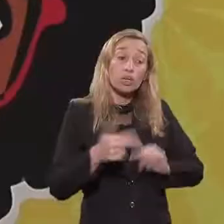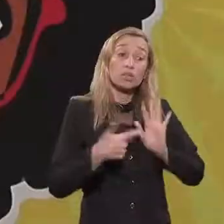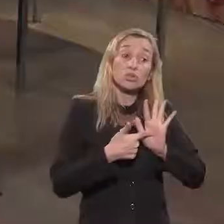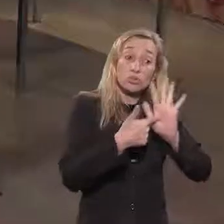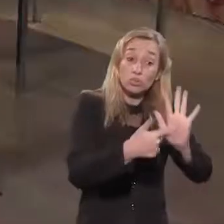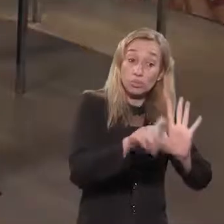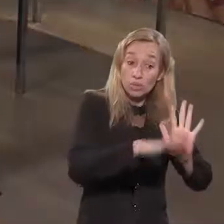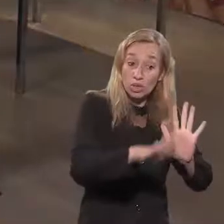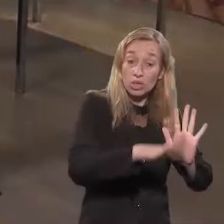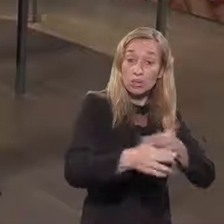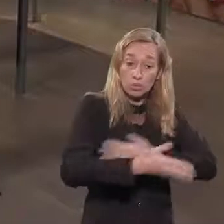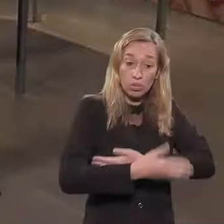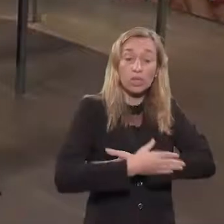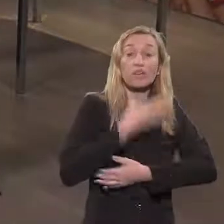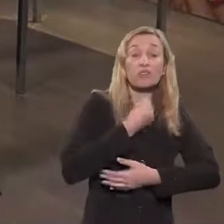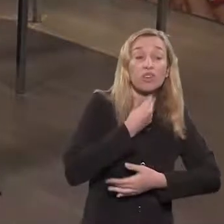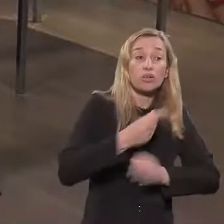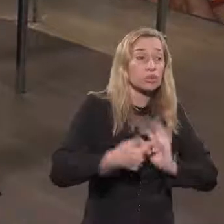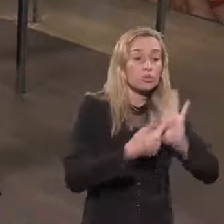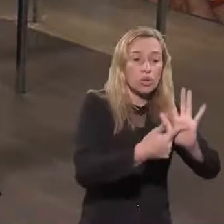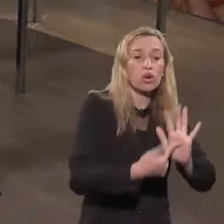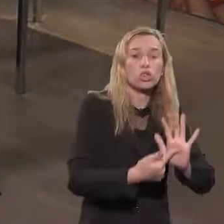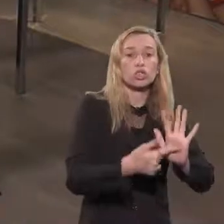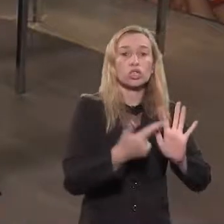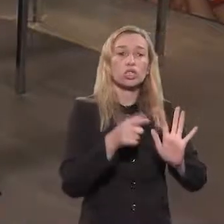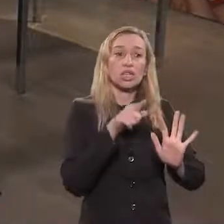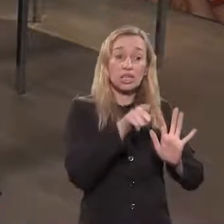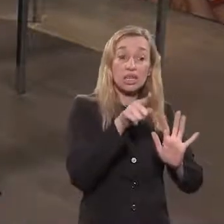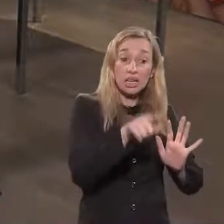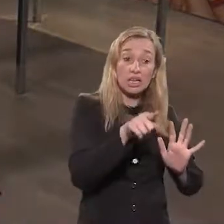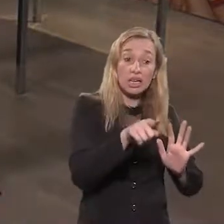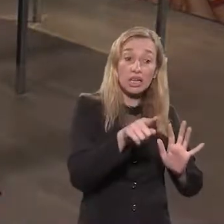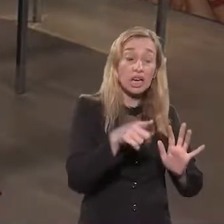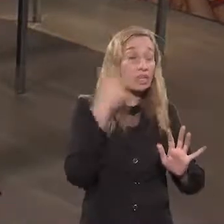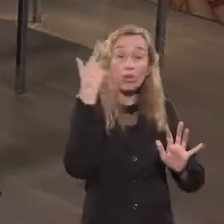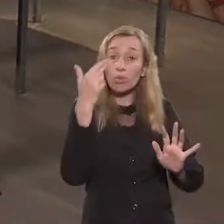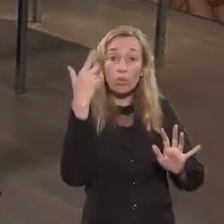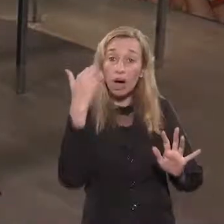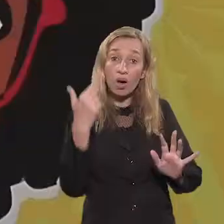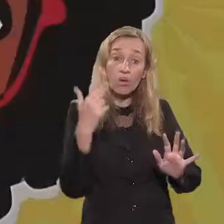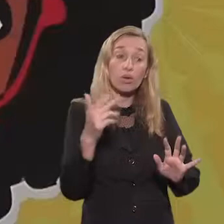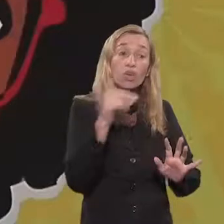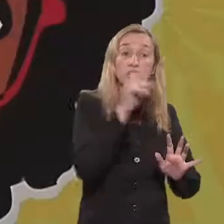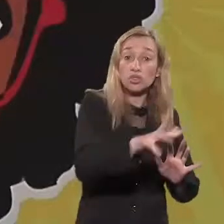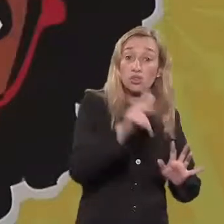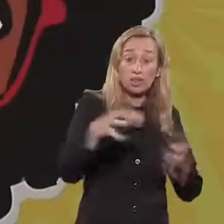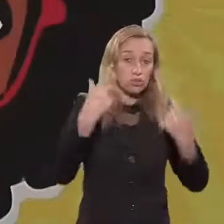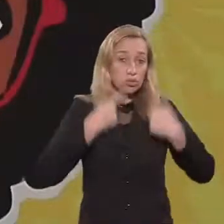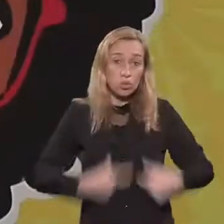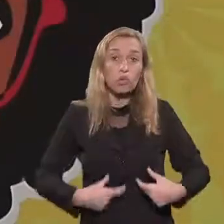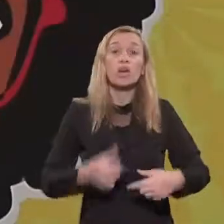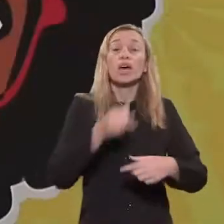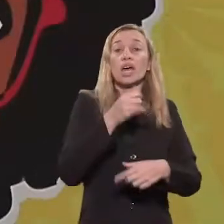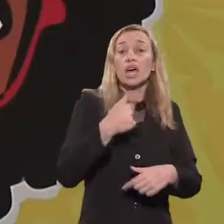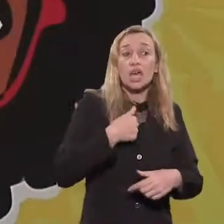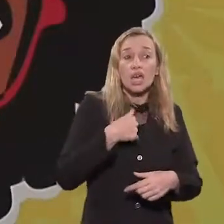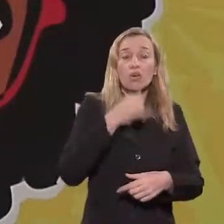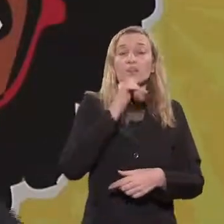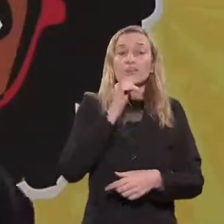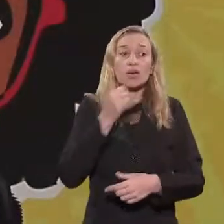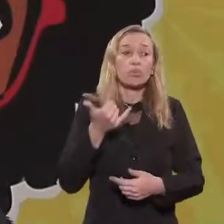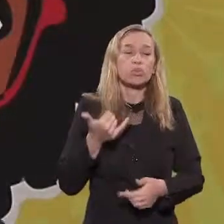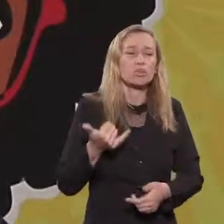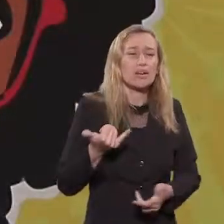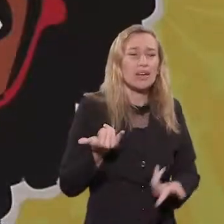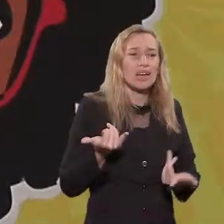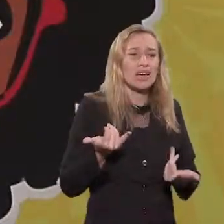esse mostra, para quem não tem deficiência, olha lá, amigo, pode ser que um dia você tenha, nasça um filho. Né? Eu, por exemplo,